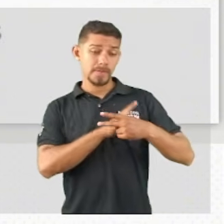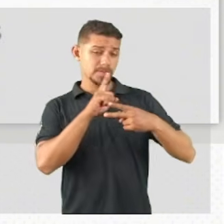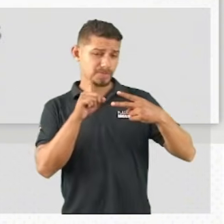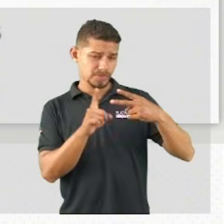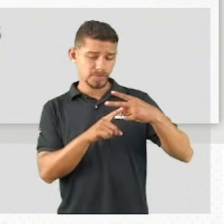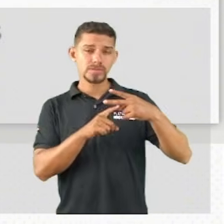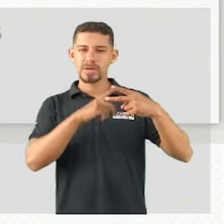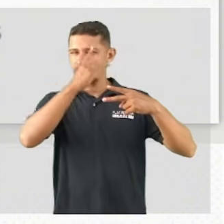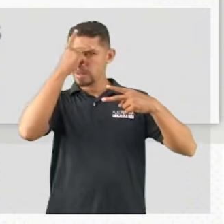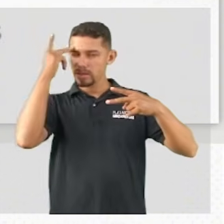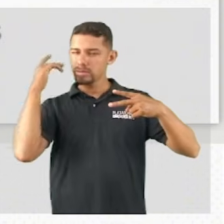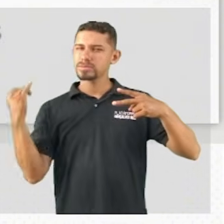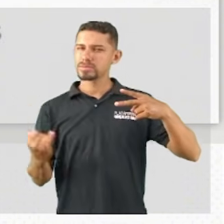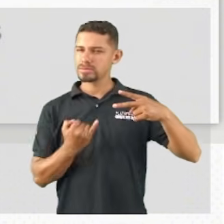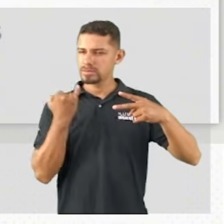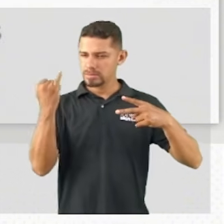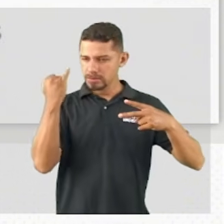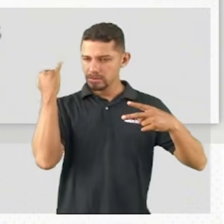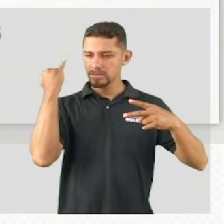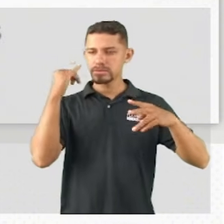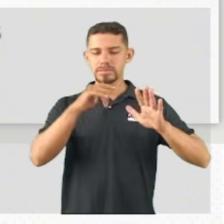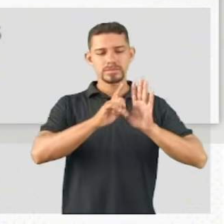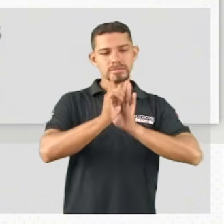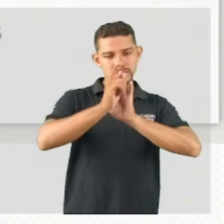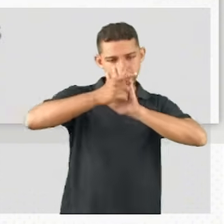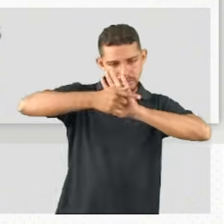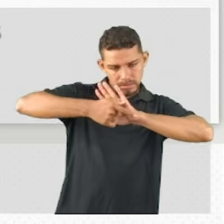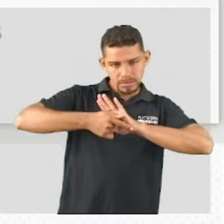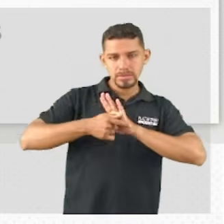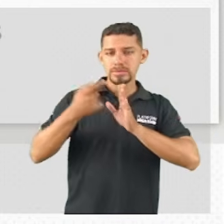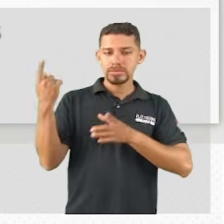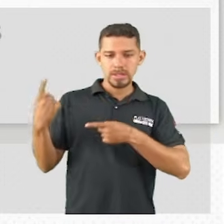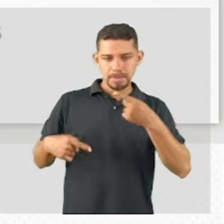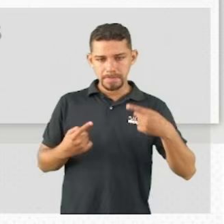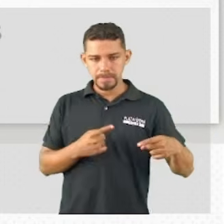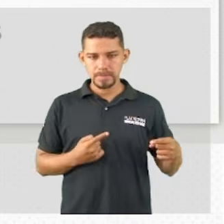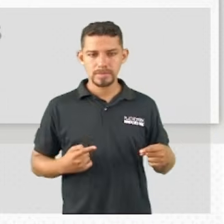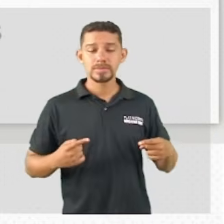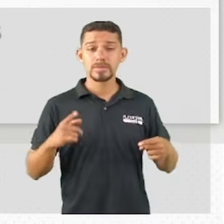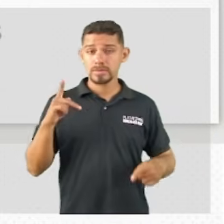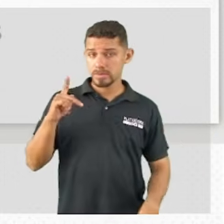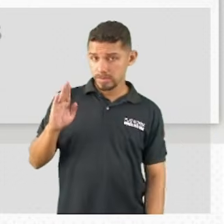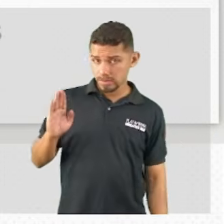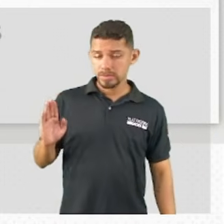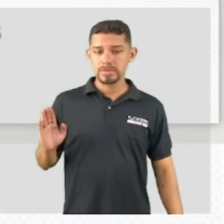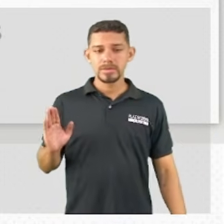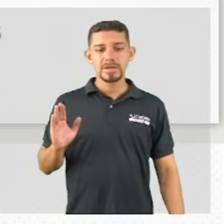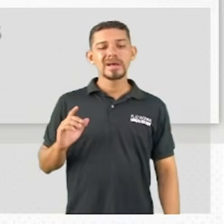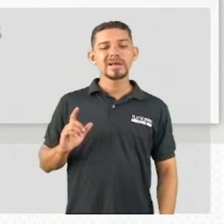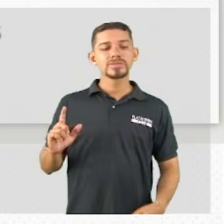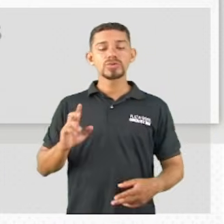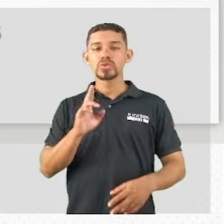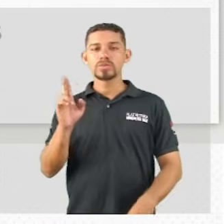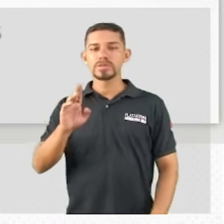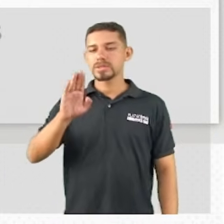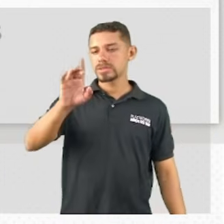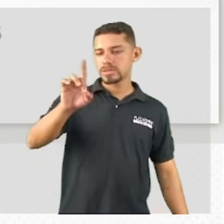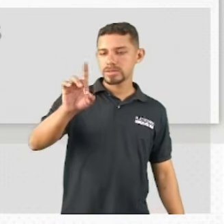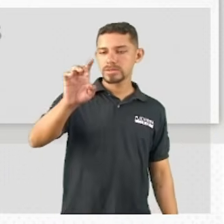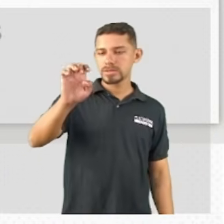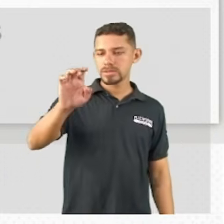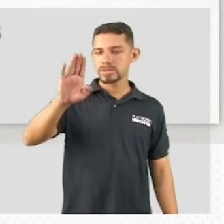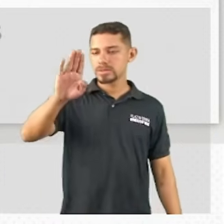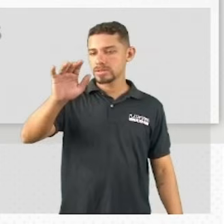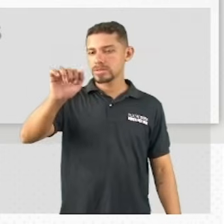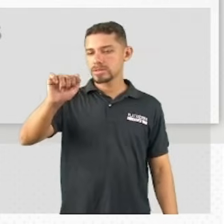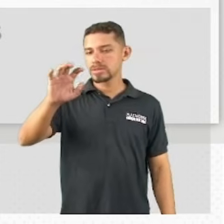participante muito importante nesse gênero debate são os debatedores, né? Que são as pessoas